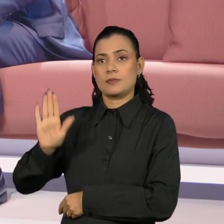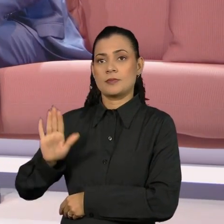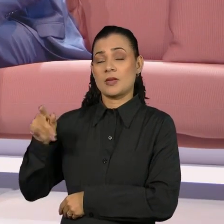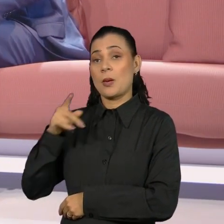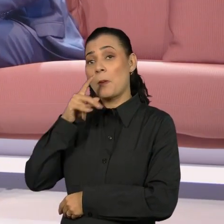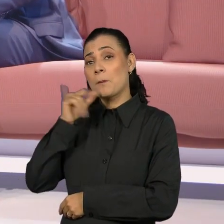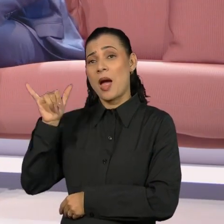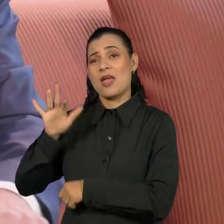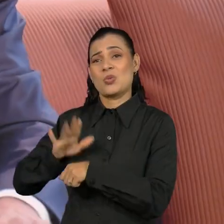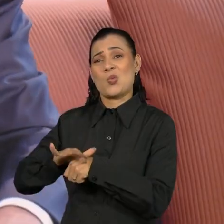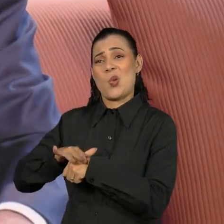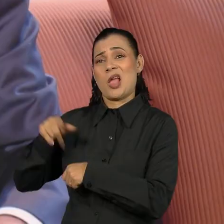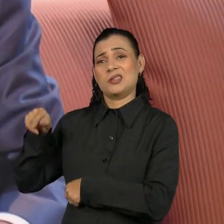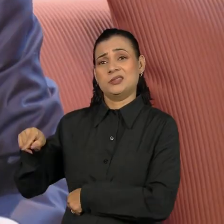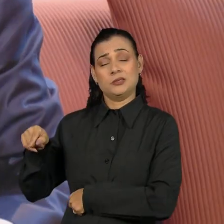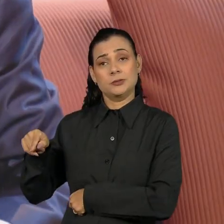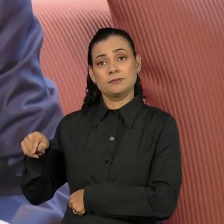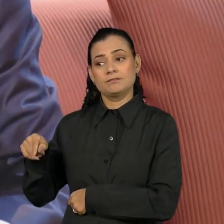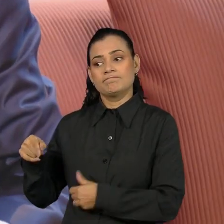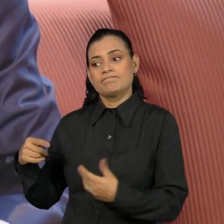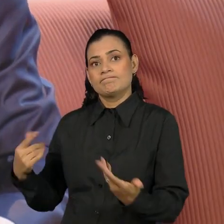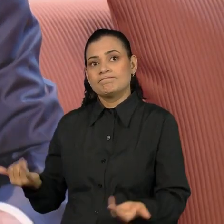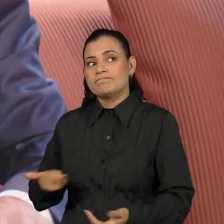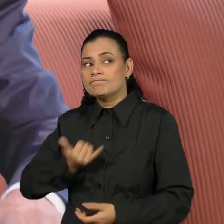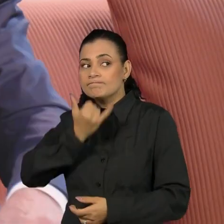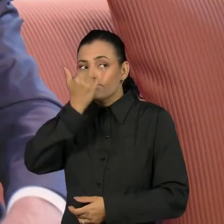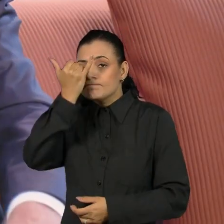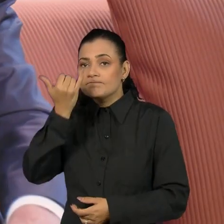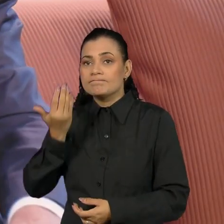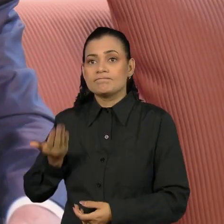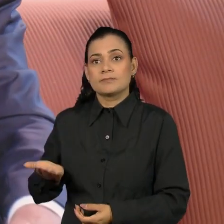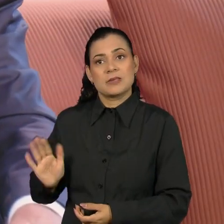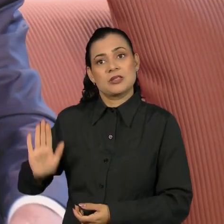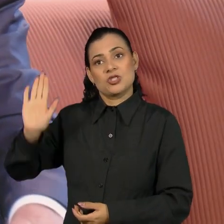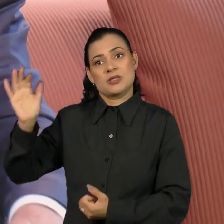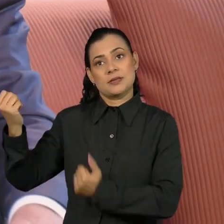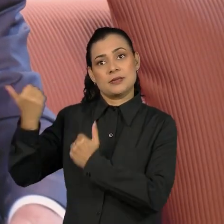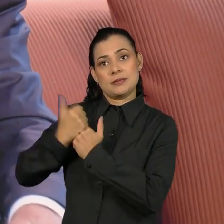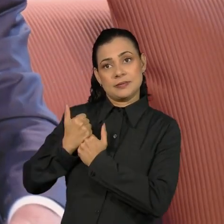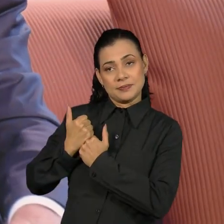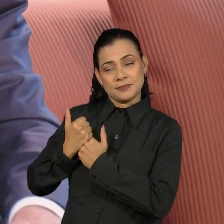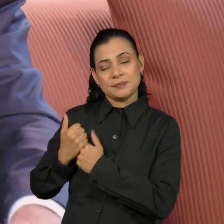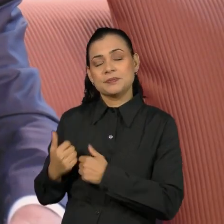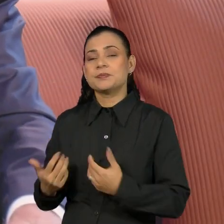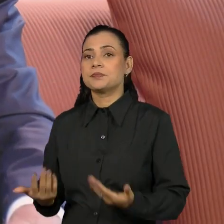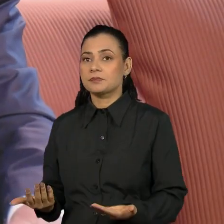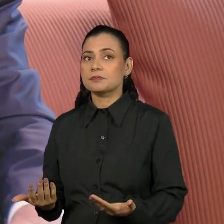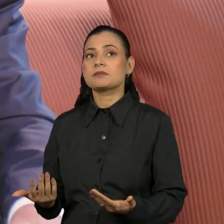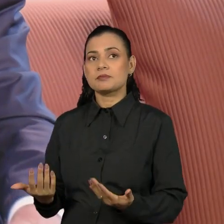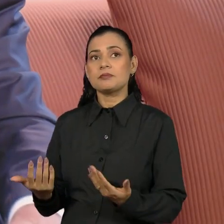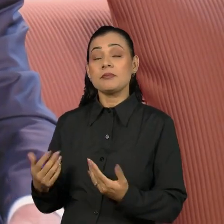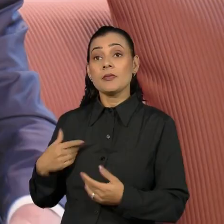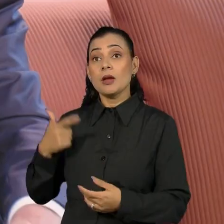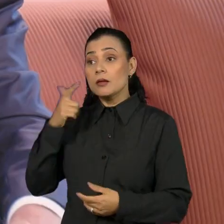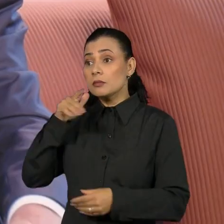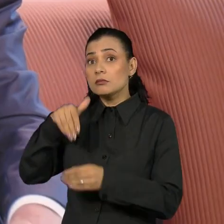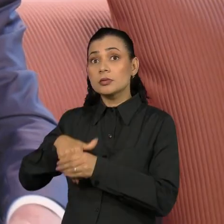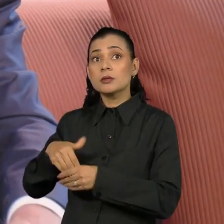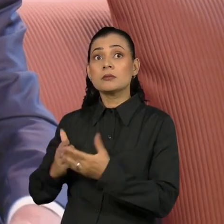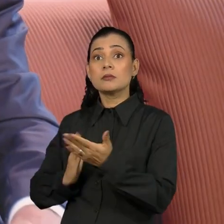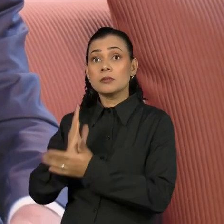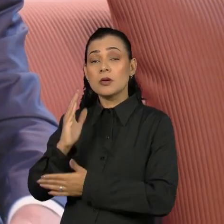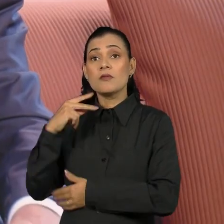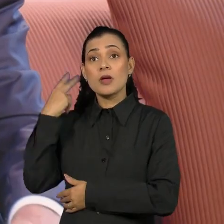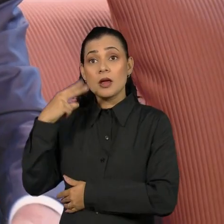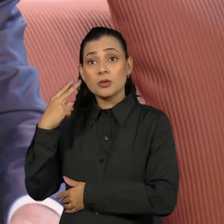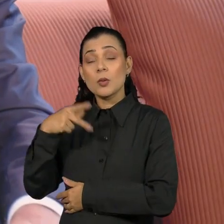estava muito doente, e eu acabei saindo meio por acaso. E acabei sendo eleito vereador, fui